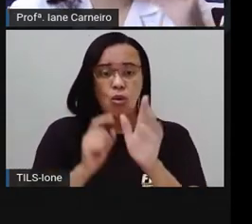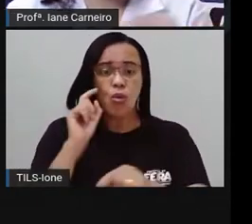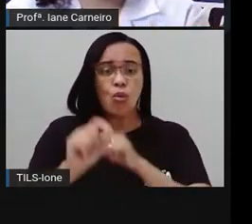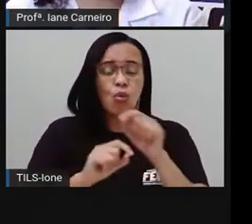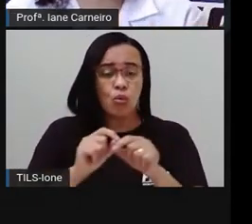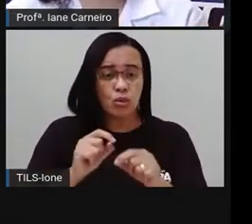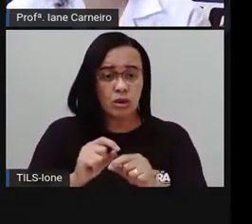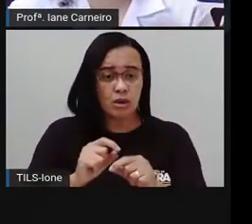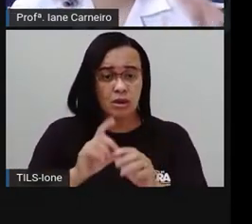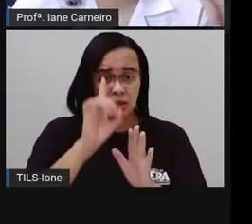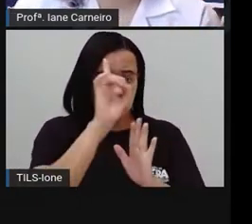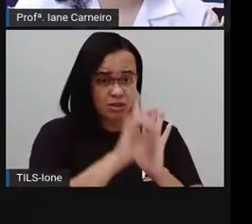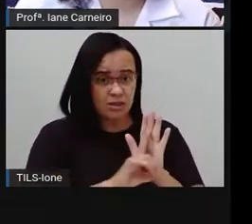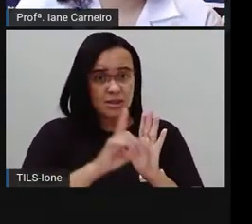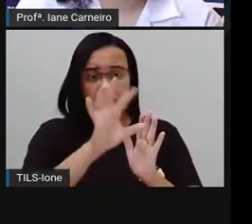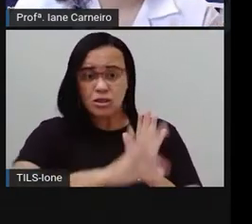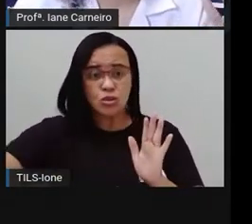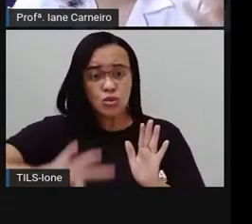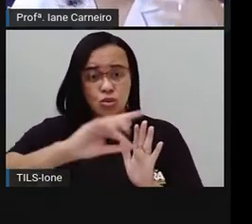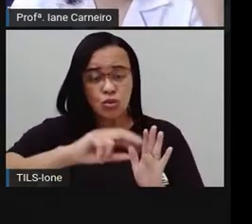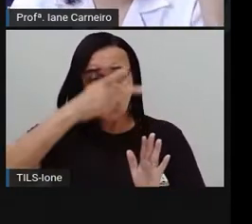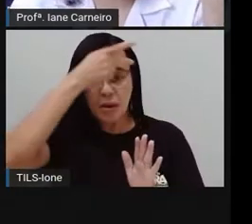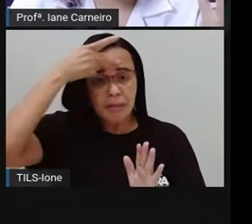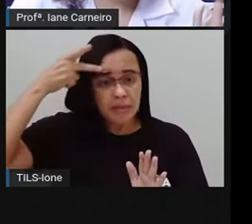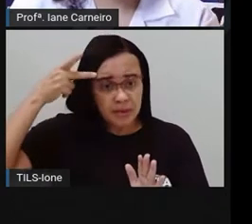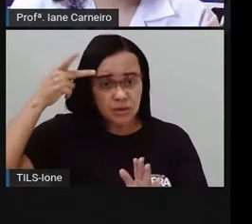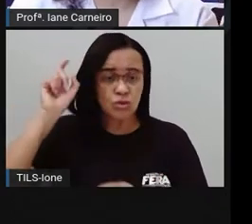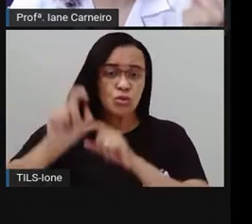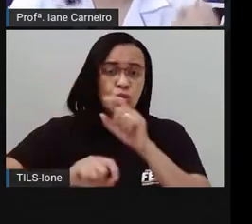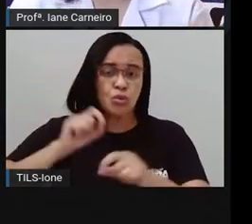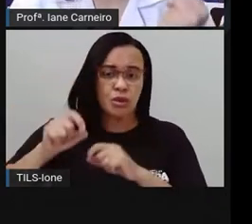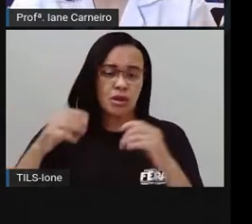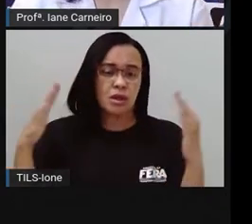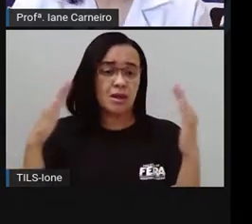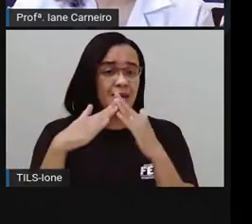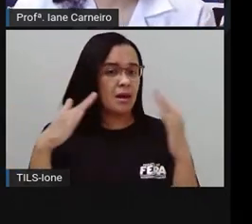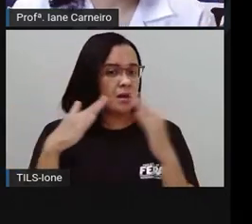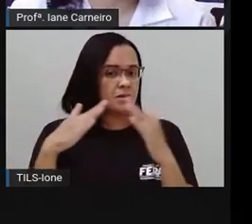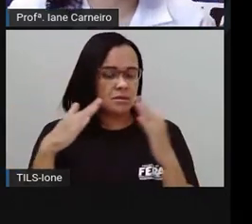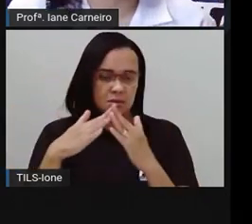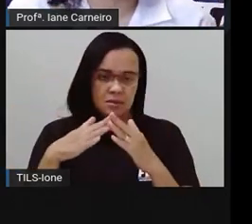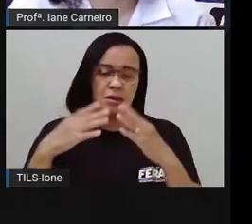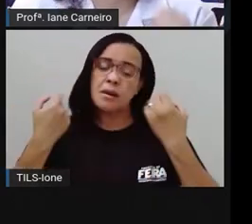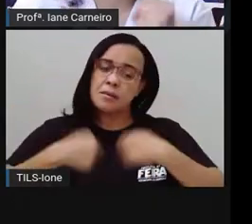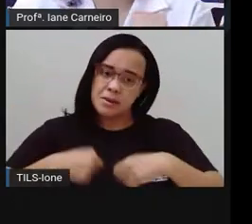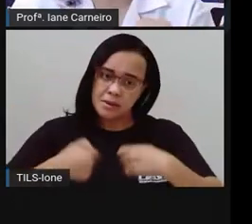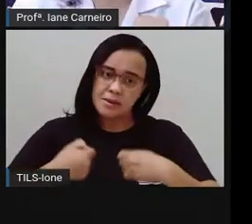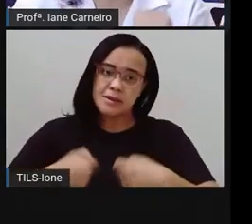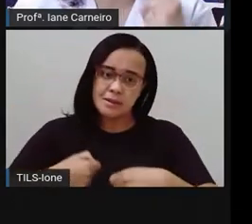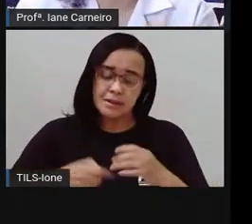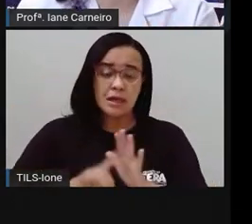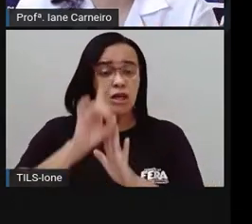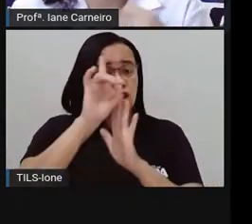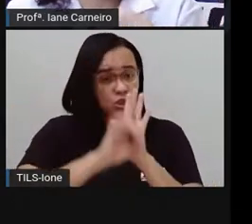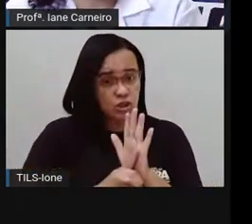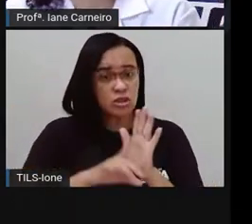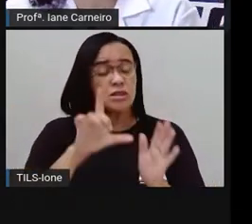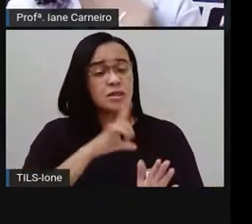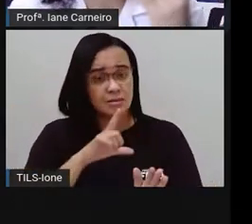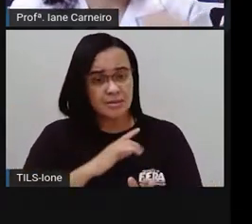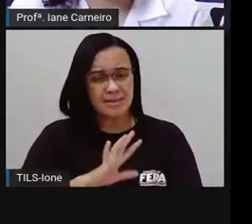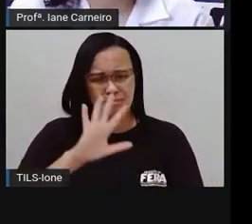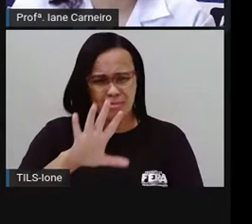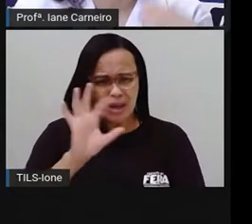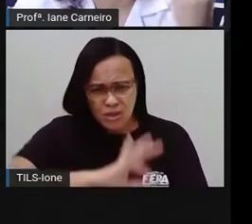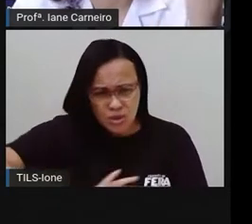Todos têm, na verdade, mas nem todo mundo consegue, né, garantir esse direito, né? Que é um direito a ter um lar,